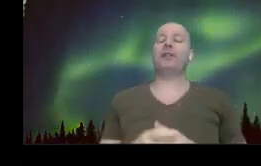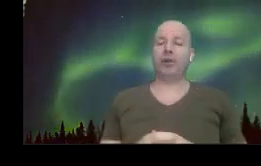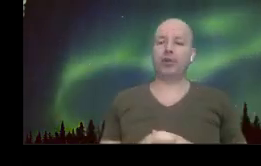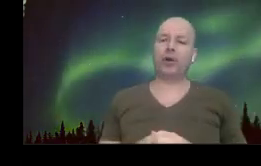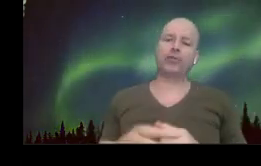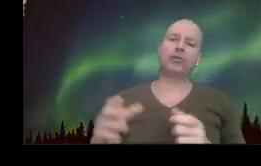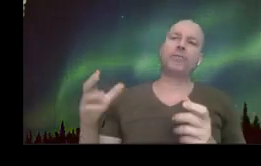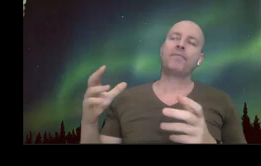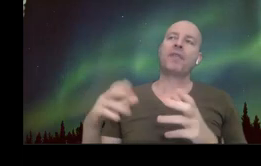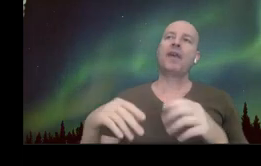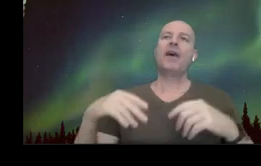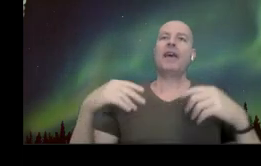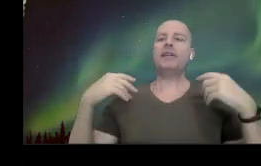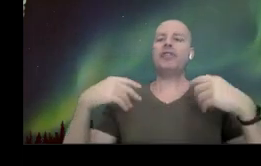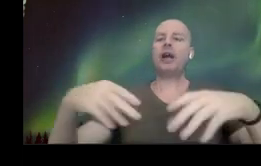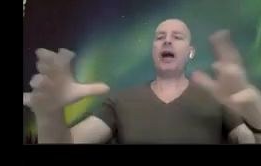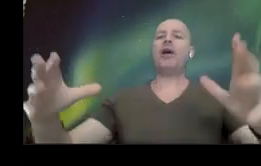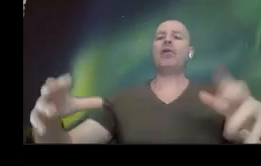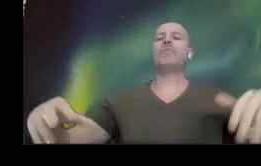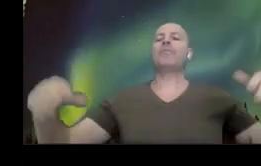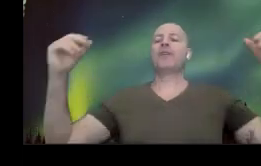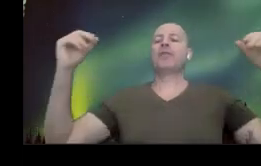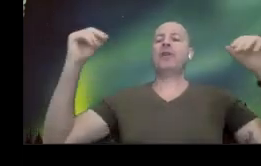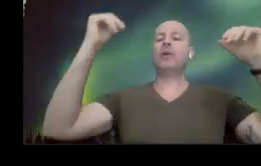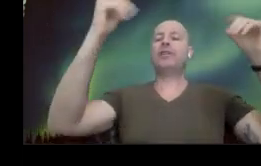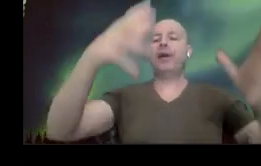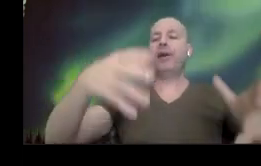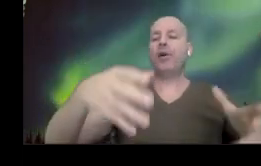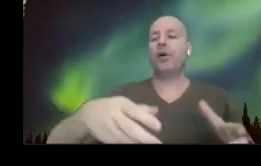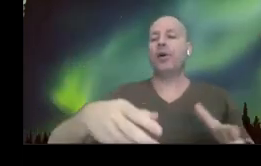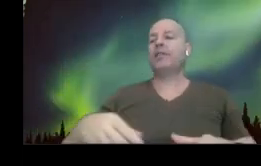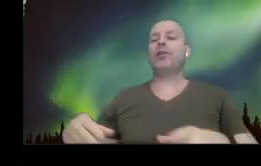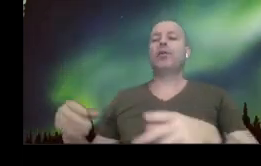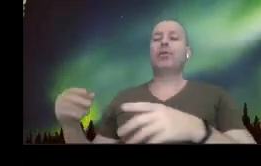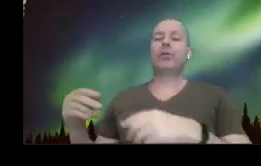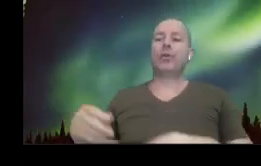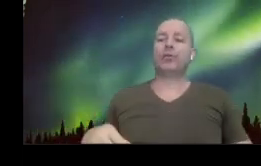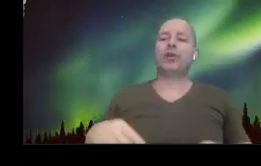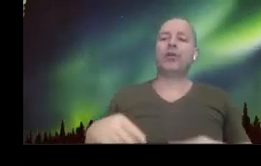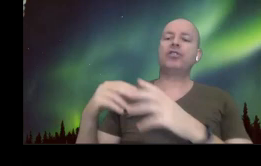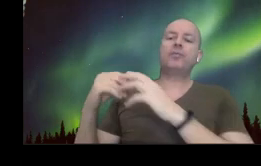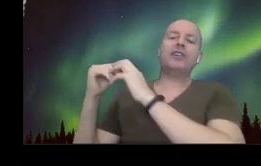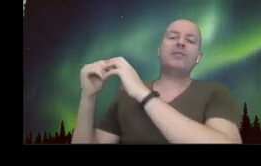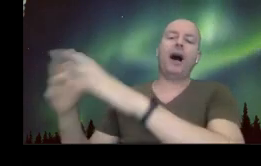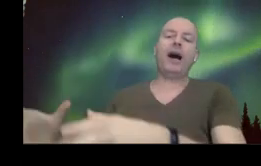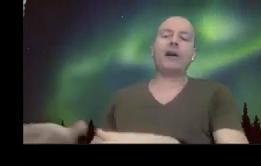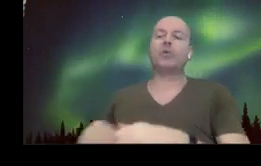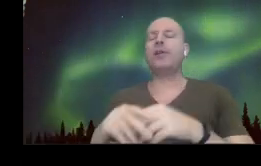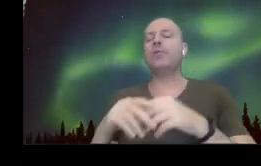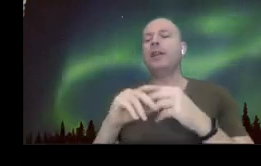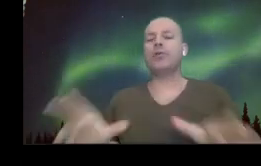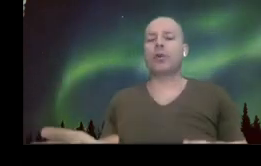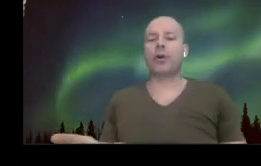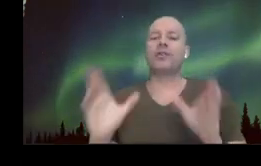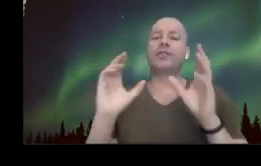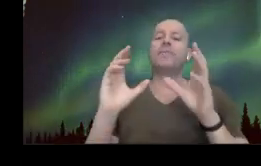dentro do Parque Nacional do Iguaçu, entra de carro, tem um hotel. Tem o negócio de andar de barco,